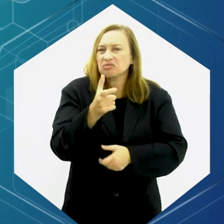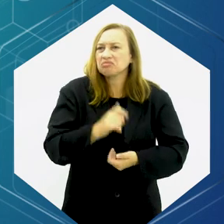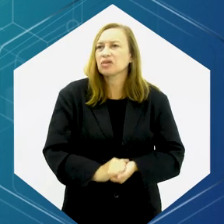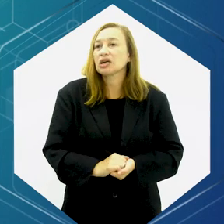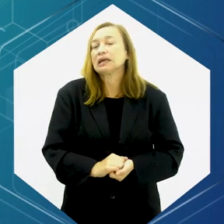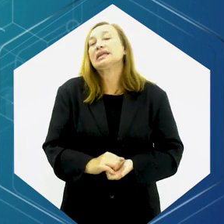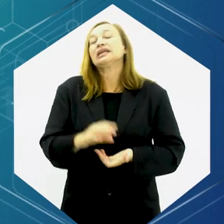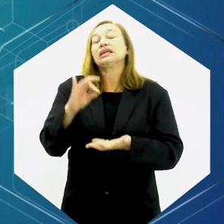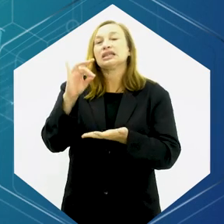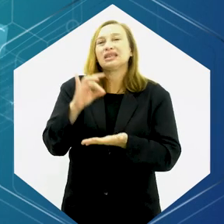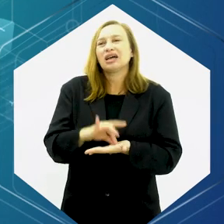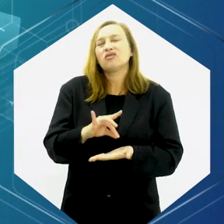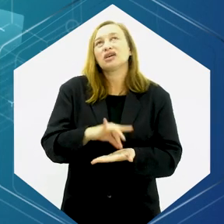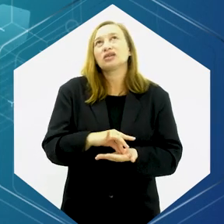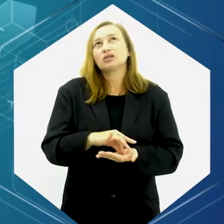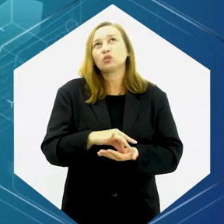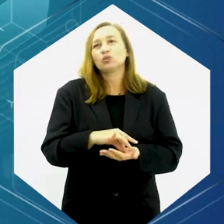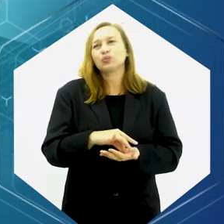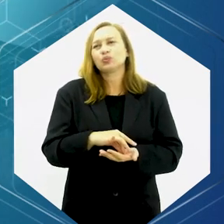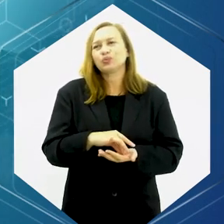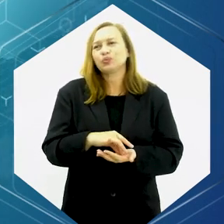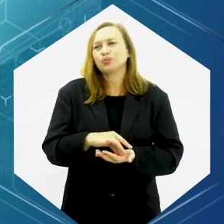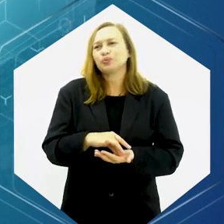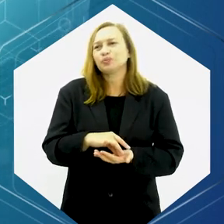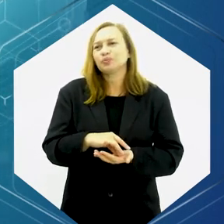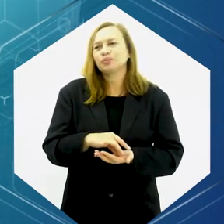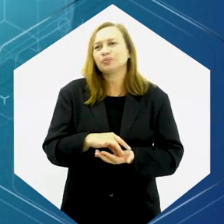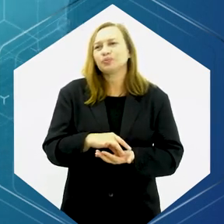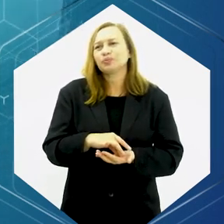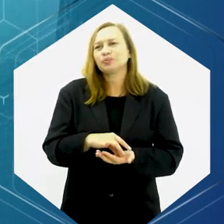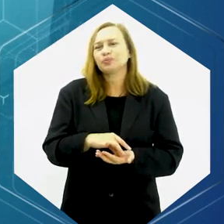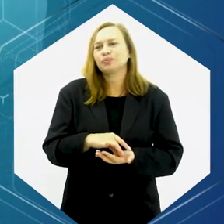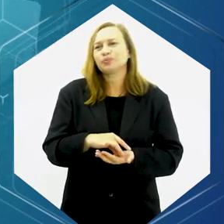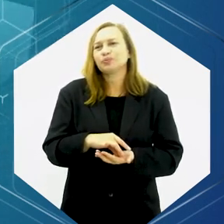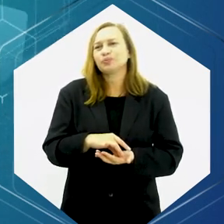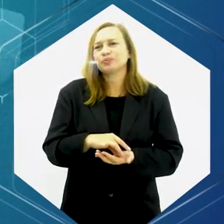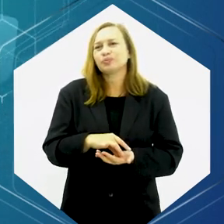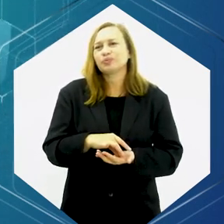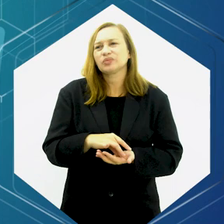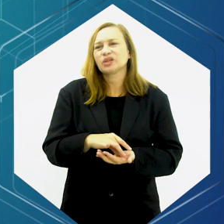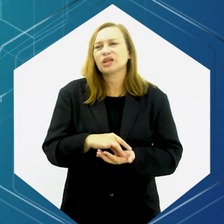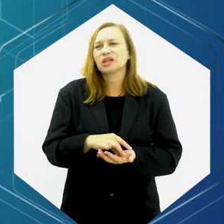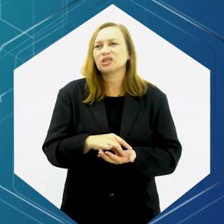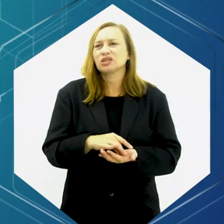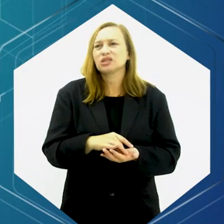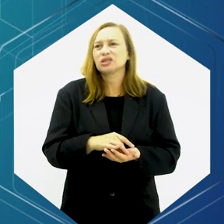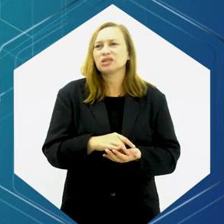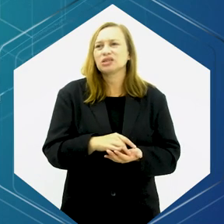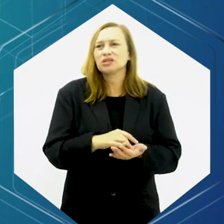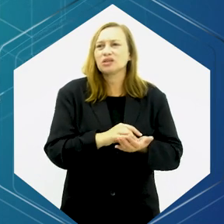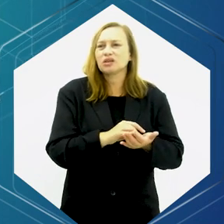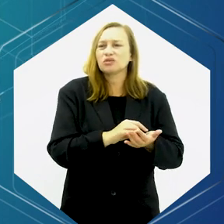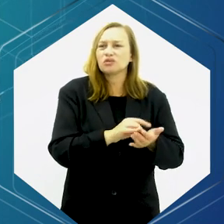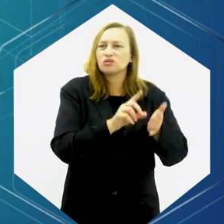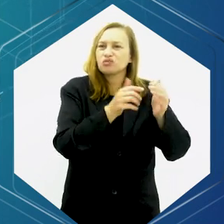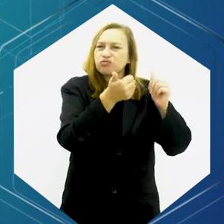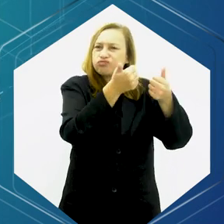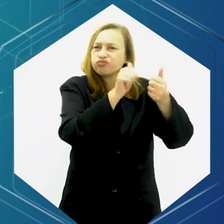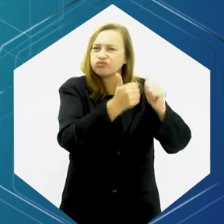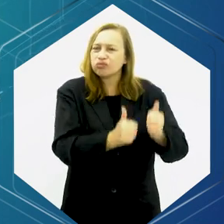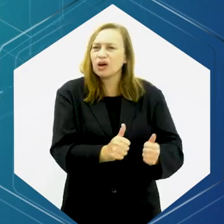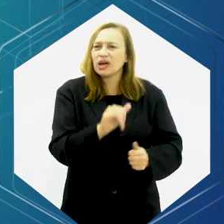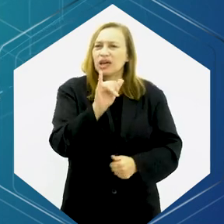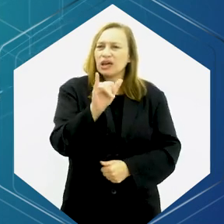atenção é na verdade assim a a gente traçou a as trajetórias